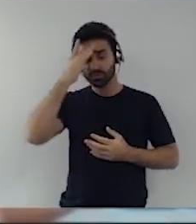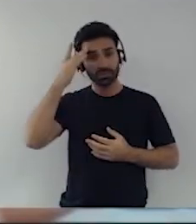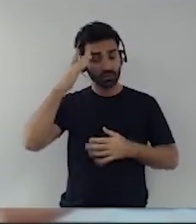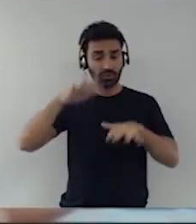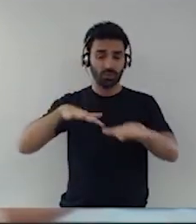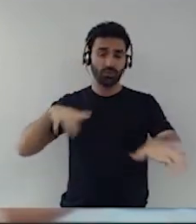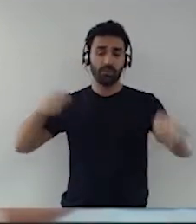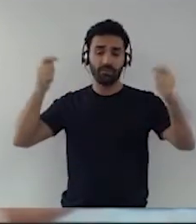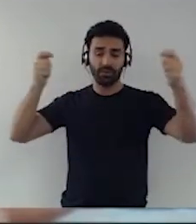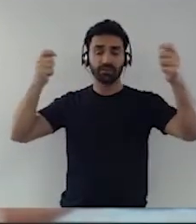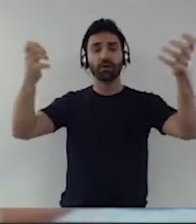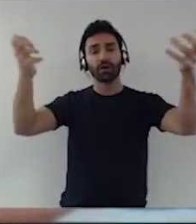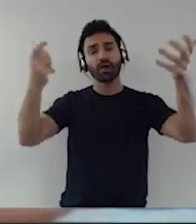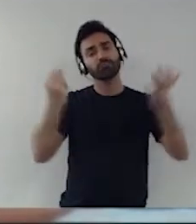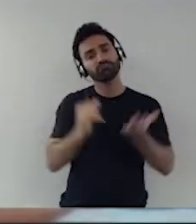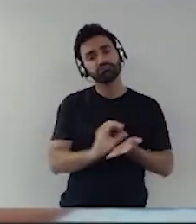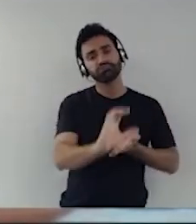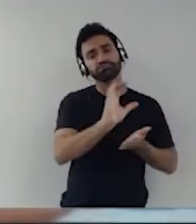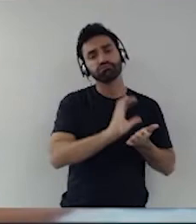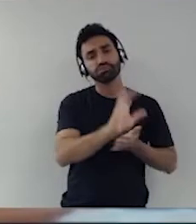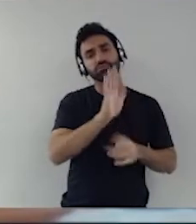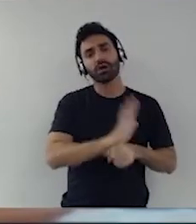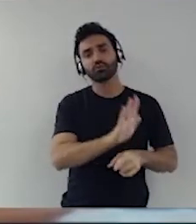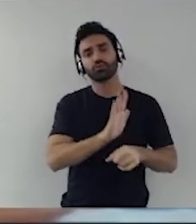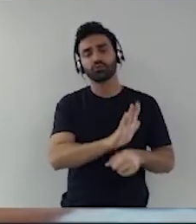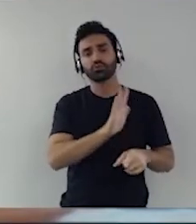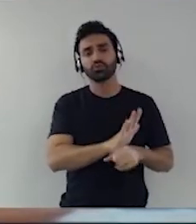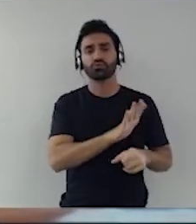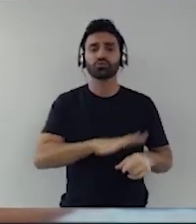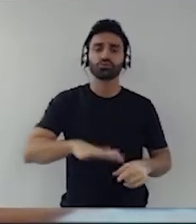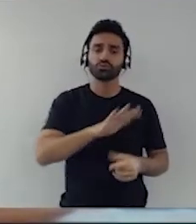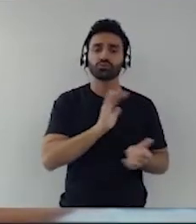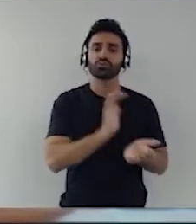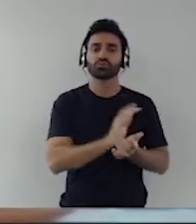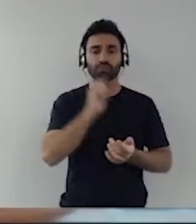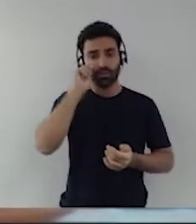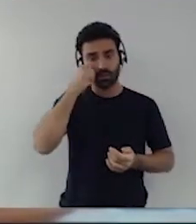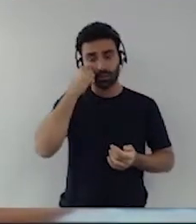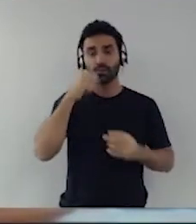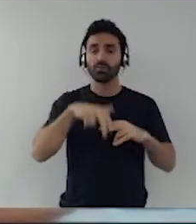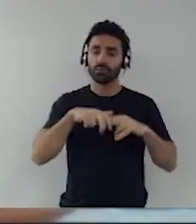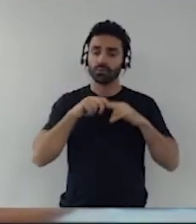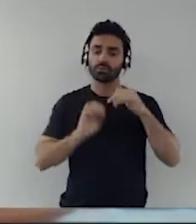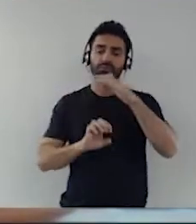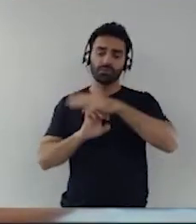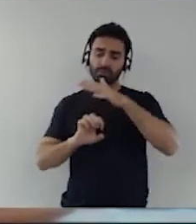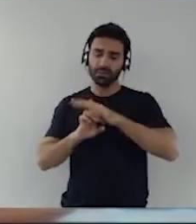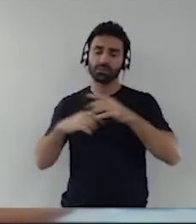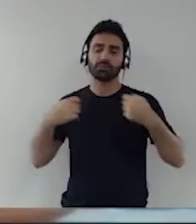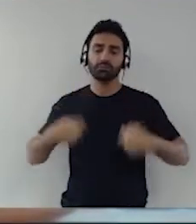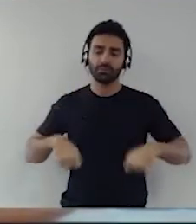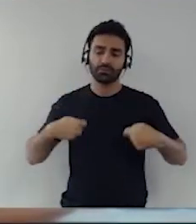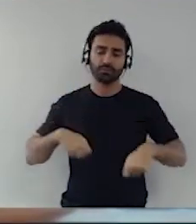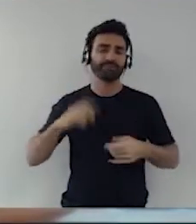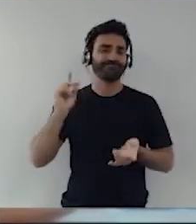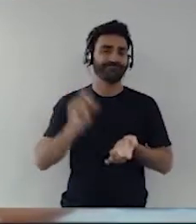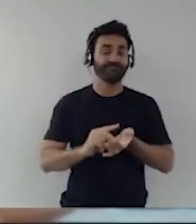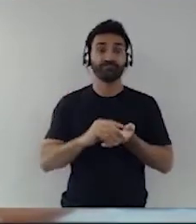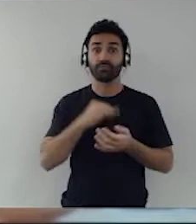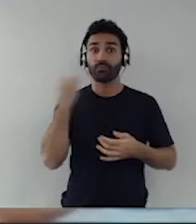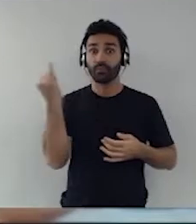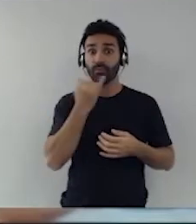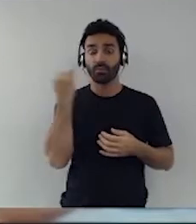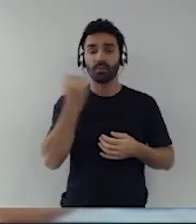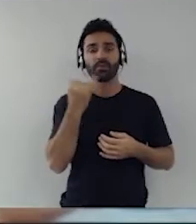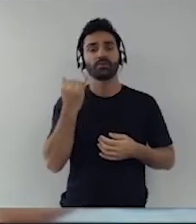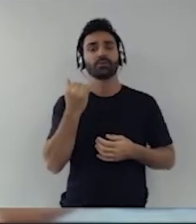querem também investimentos atuais. E aí eu volto para as empresas e a importância da gente ver que